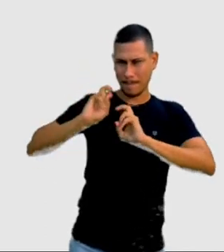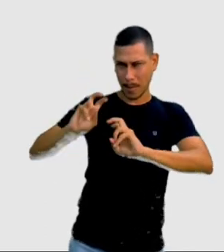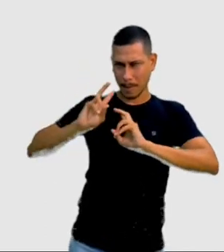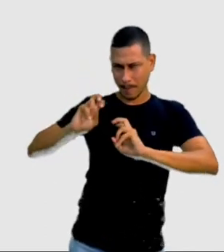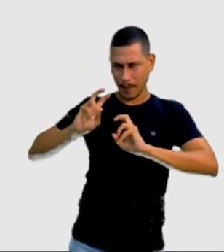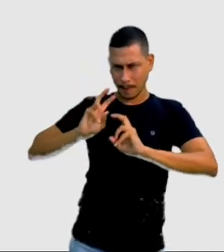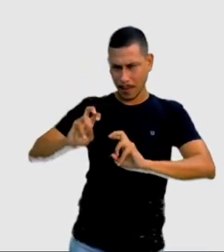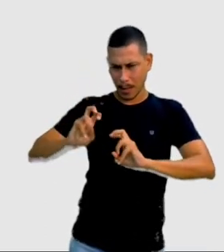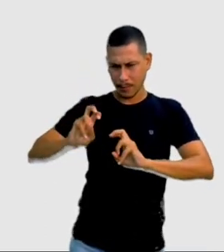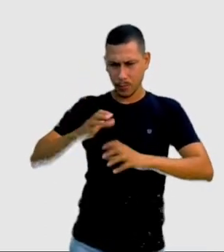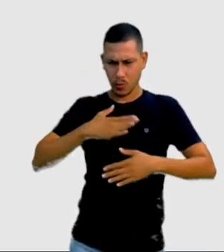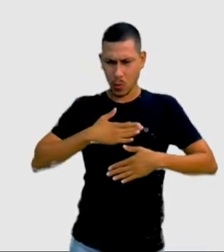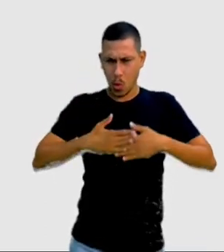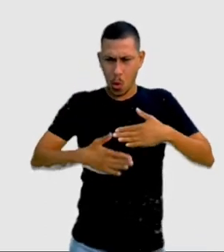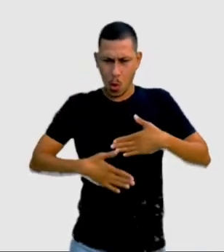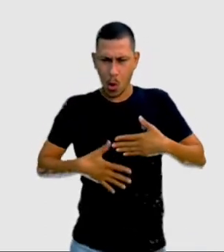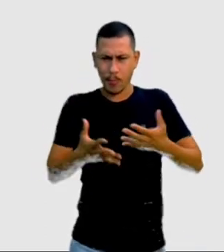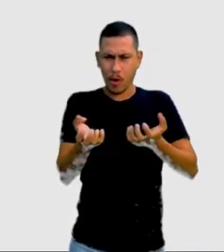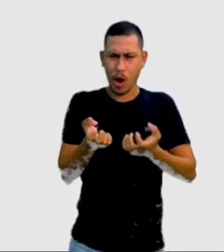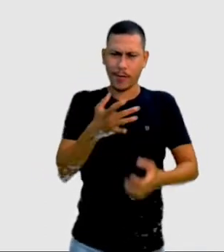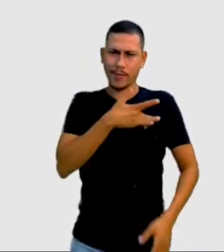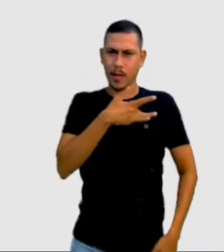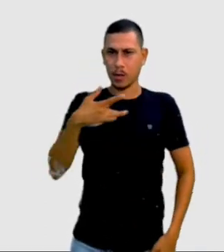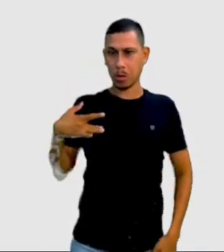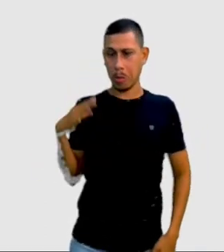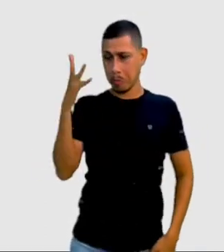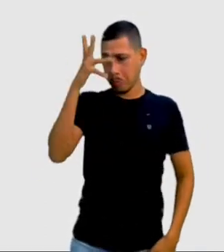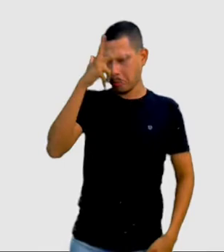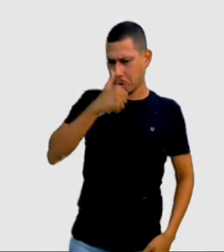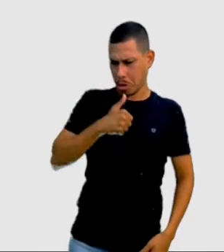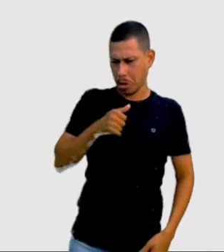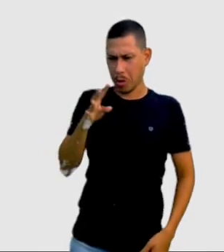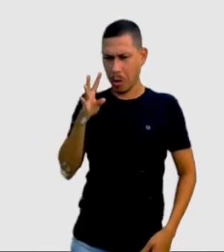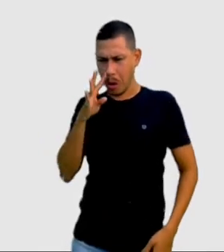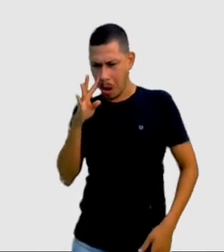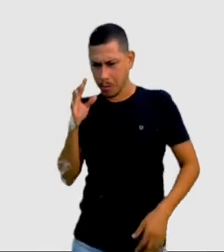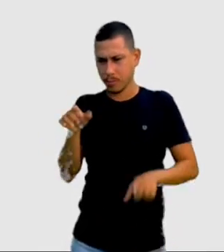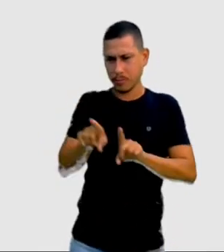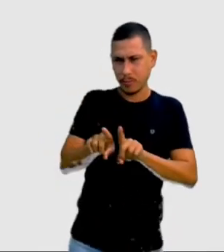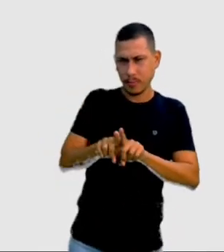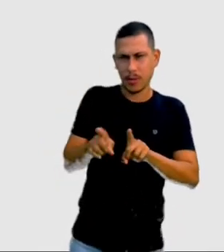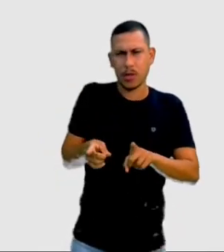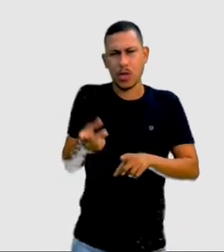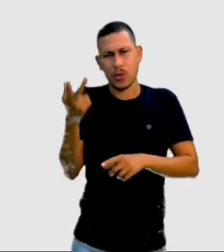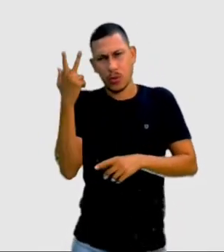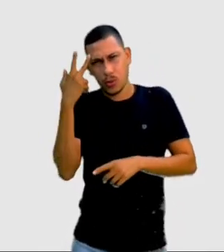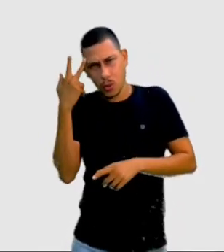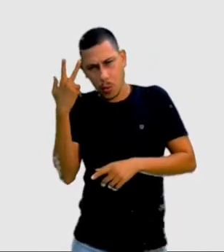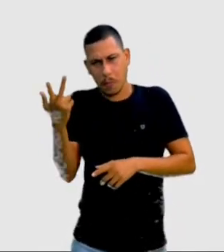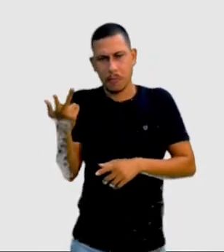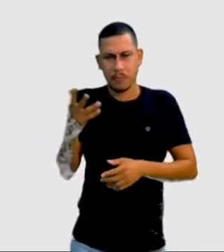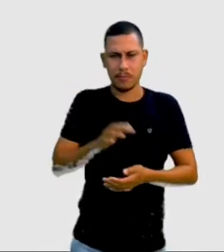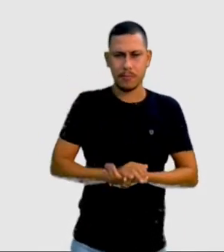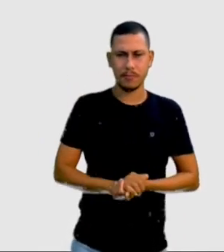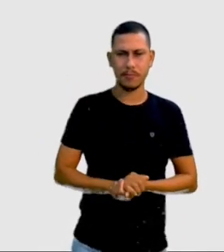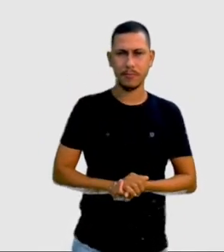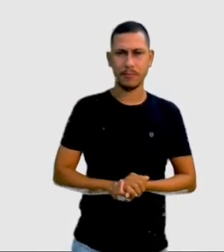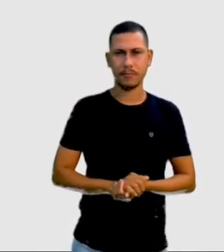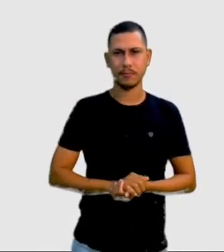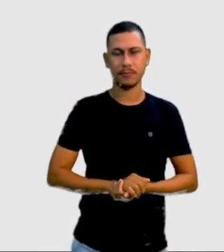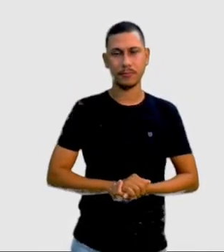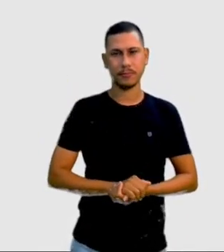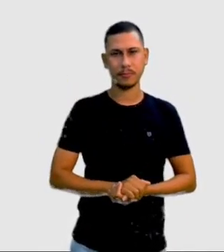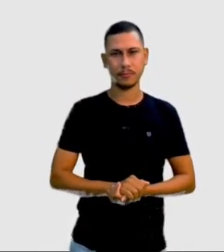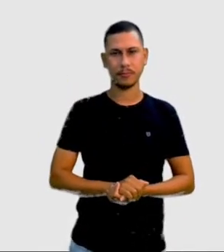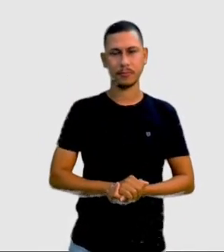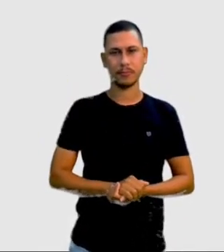apresentar mais saudável, mais esteticamente, mais atraente. Então isso é muito comum aparecer durante esse período,